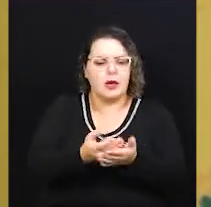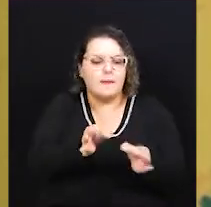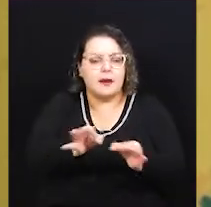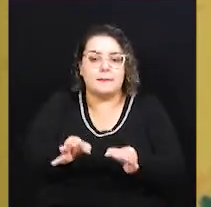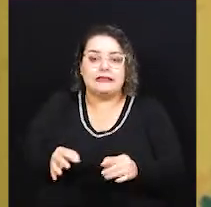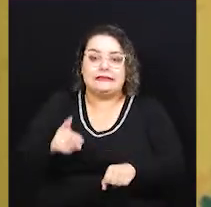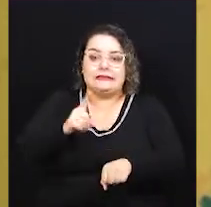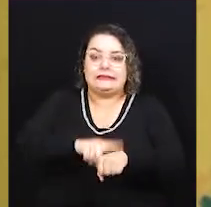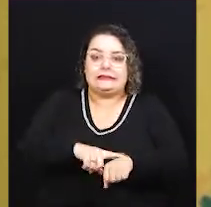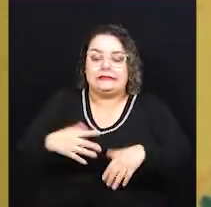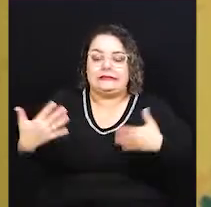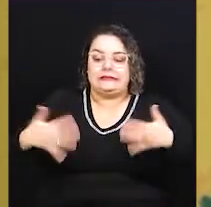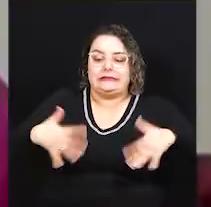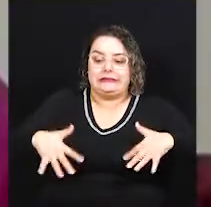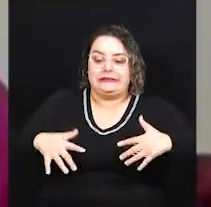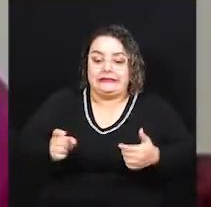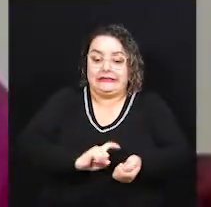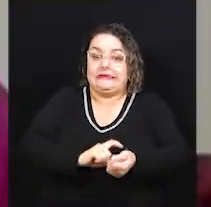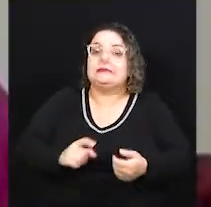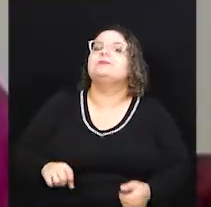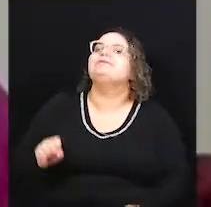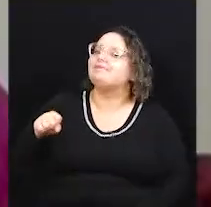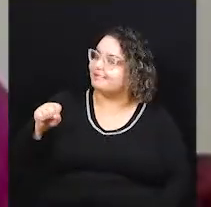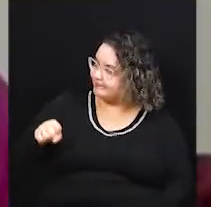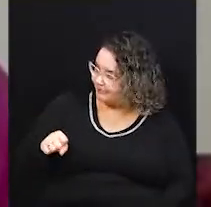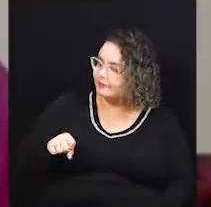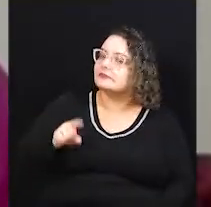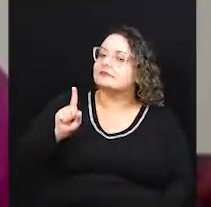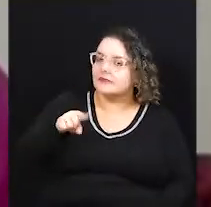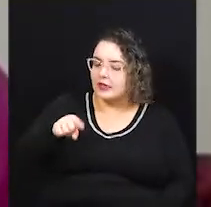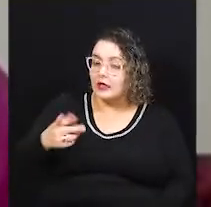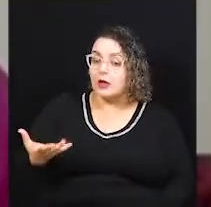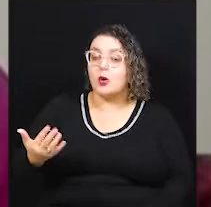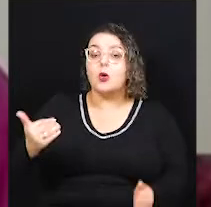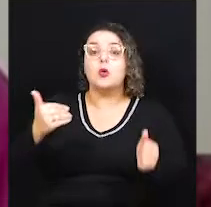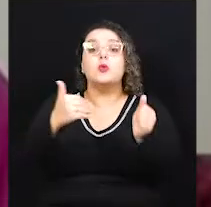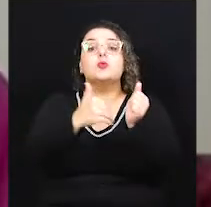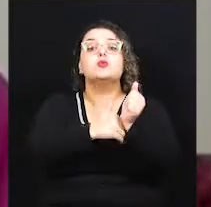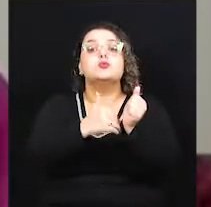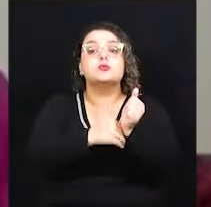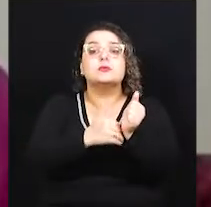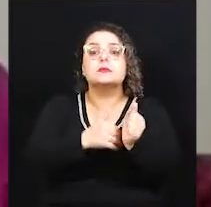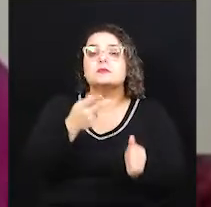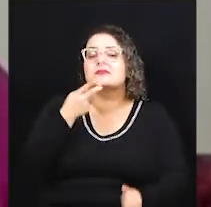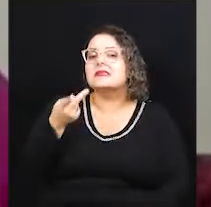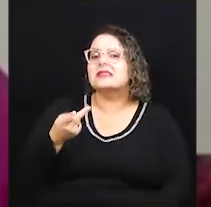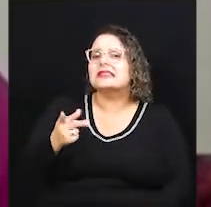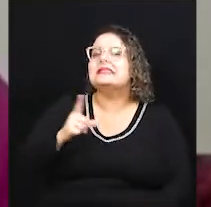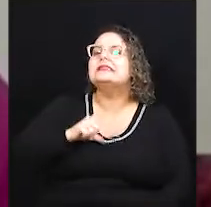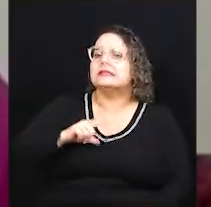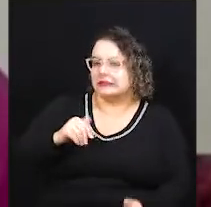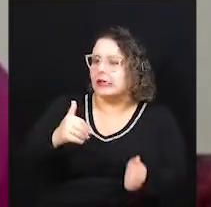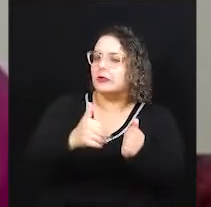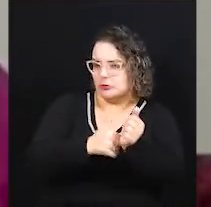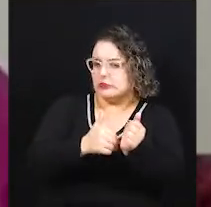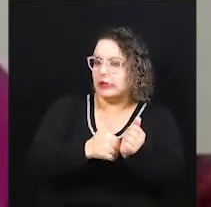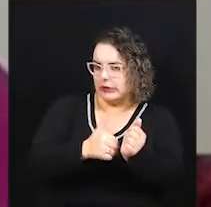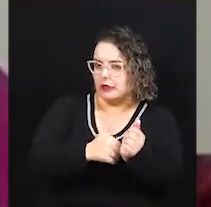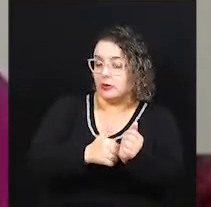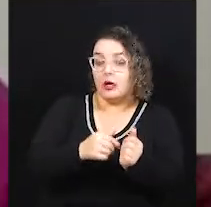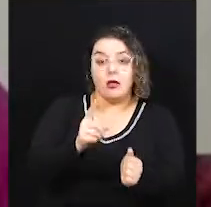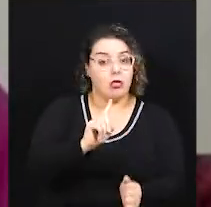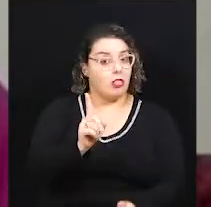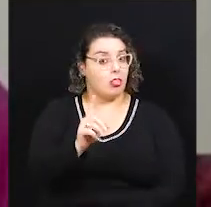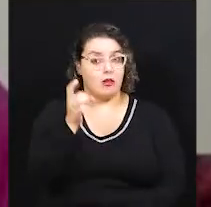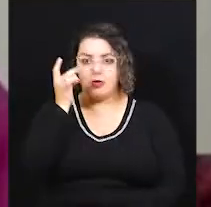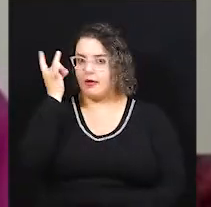hora, complica, né, Beatriz? Uhum, sem dúvida. O segredo, que eu diria, existe um segredo que não é Opa!